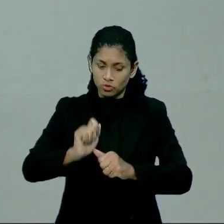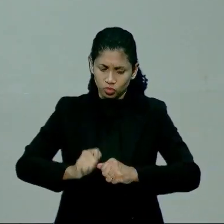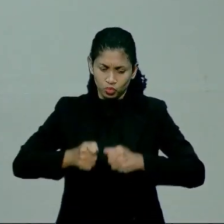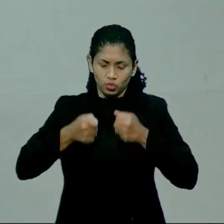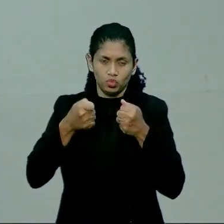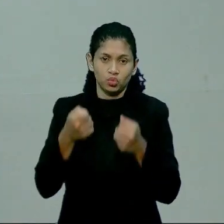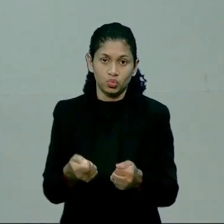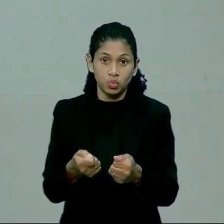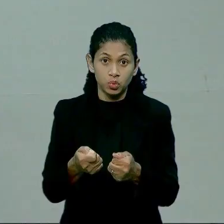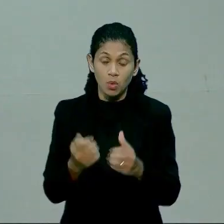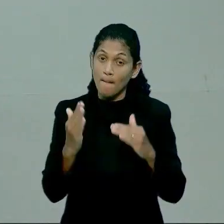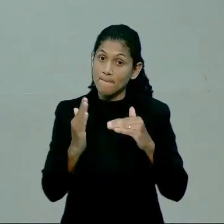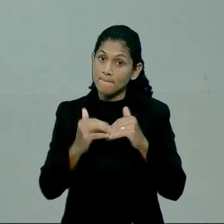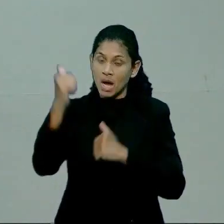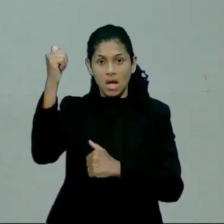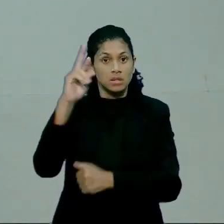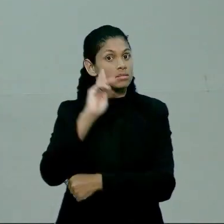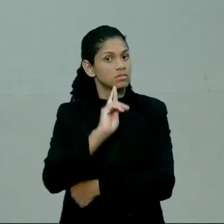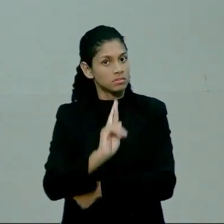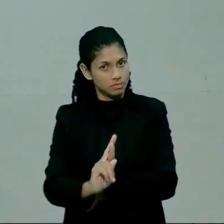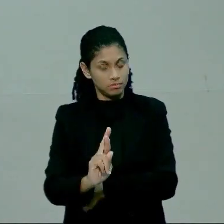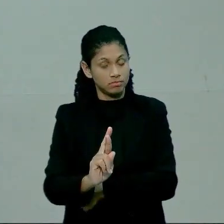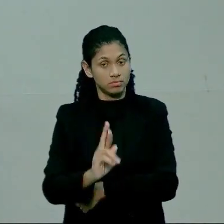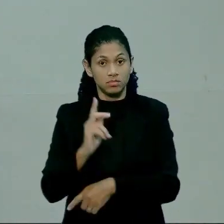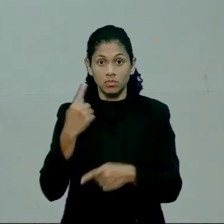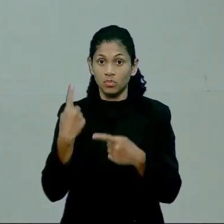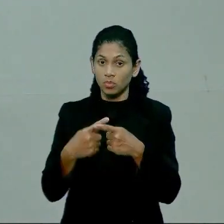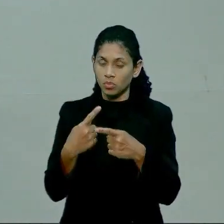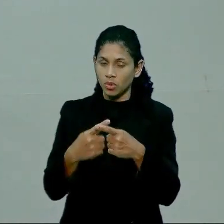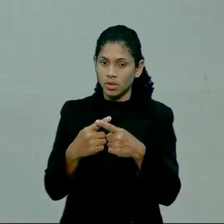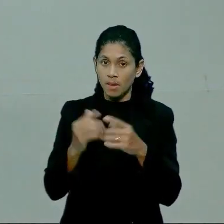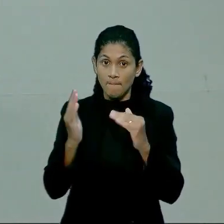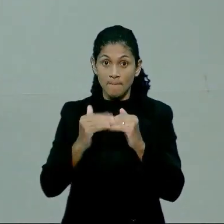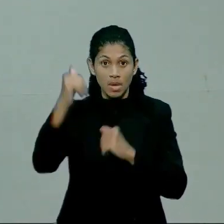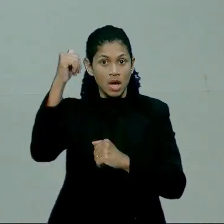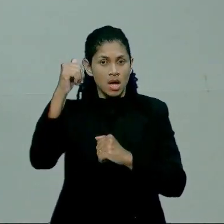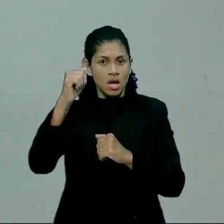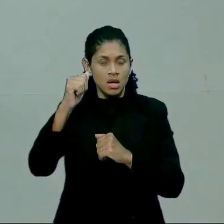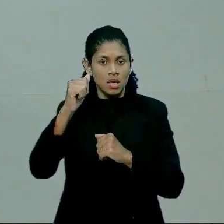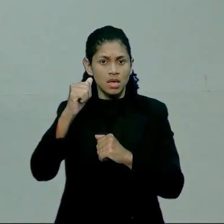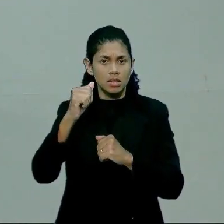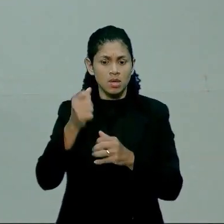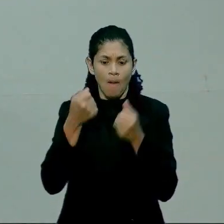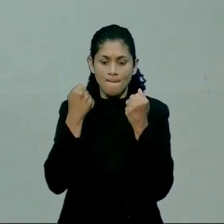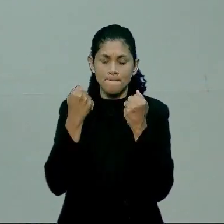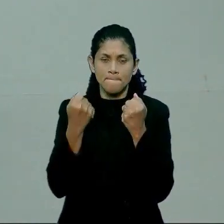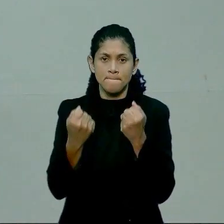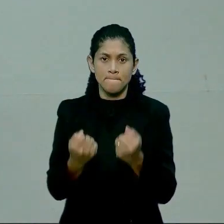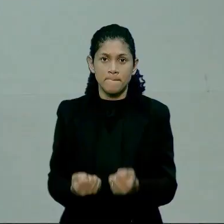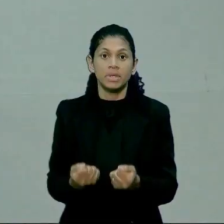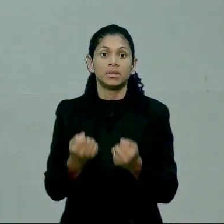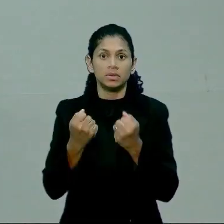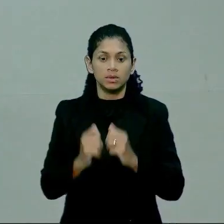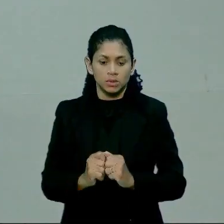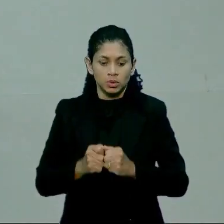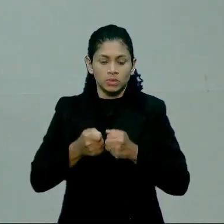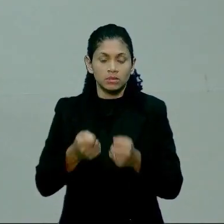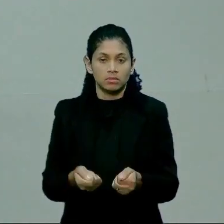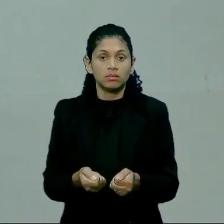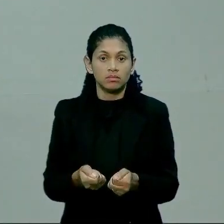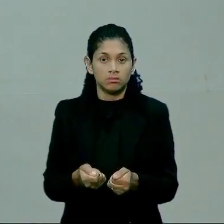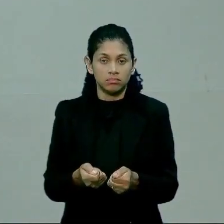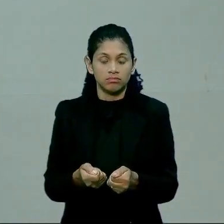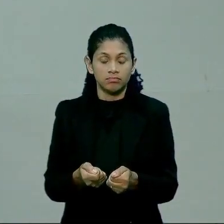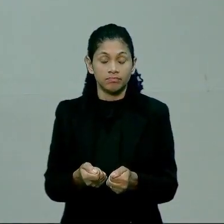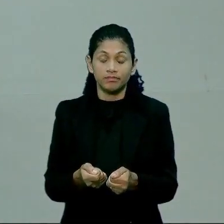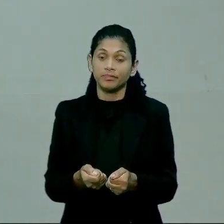não necessariamente quanto mais peso eu vou ter, mais resultado eu vou ter. Às vezes apenas o direcionamento ele